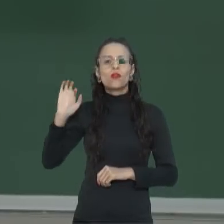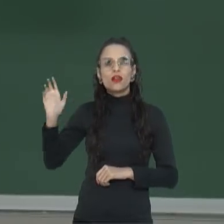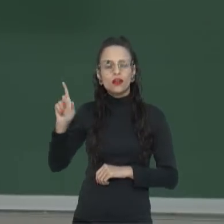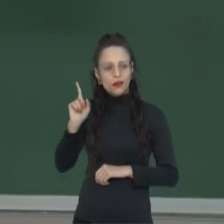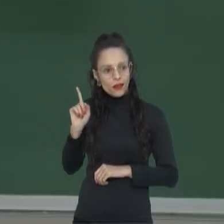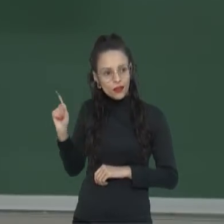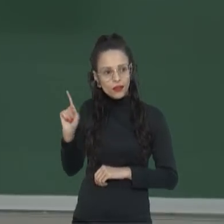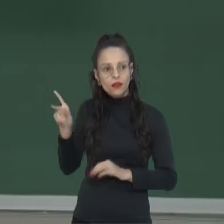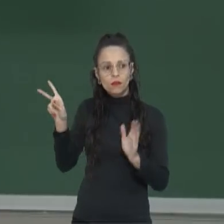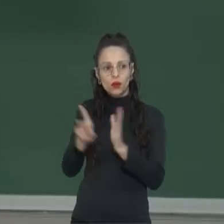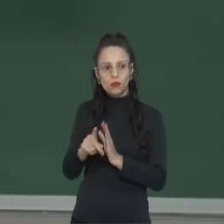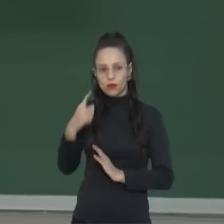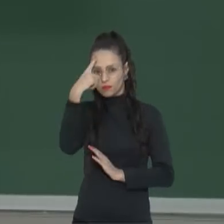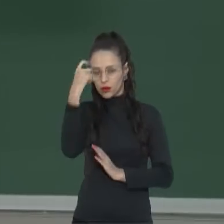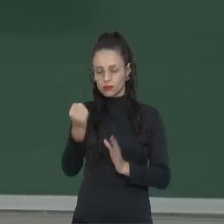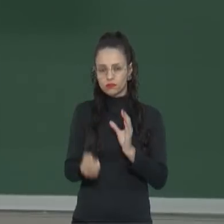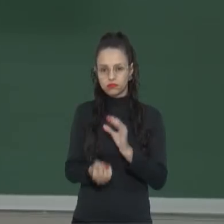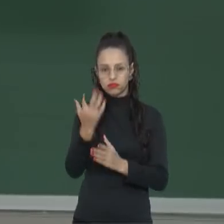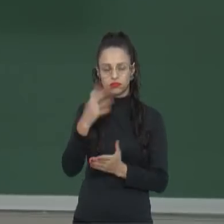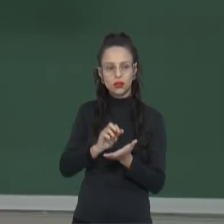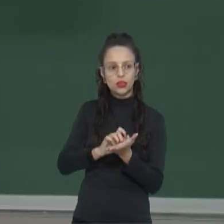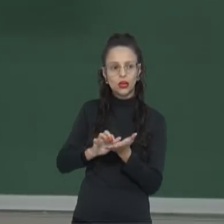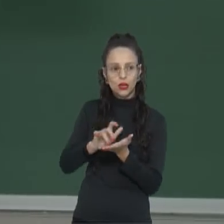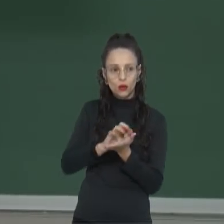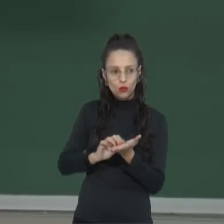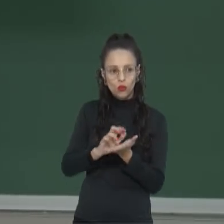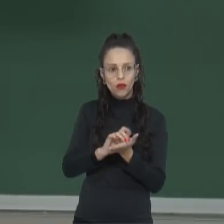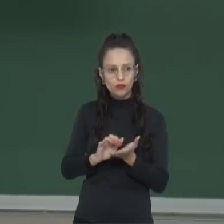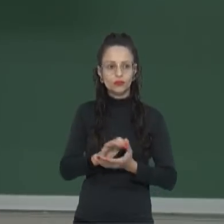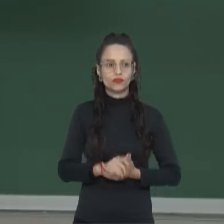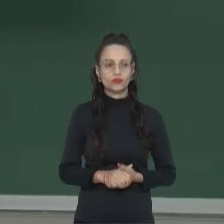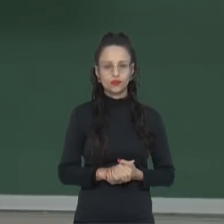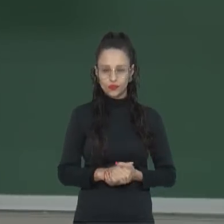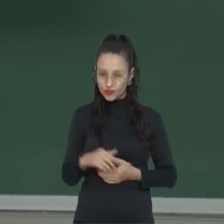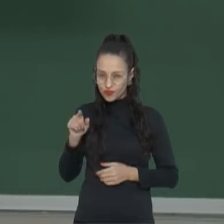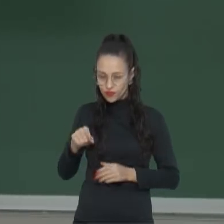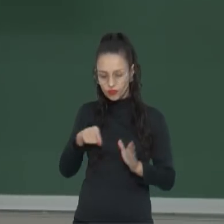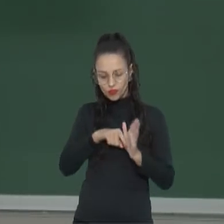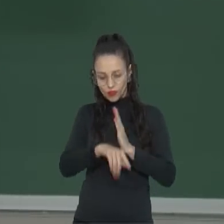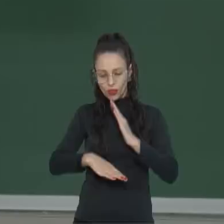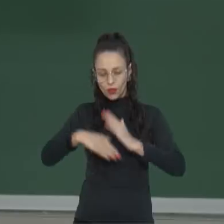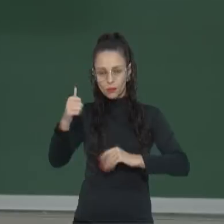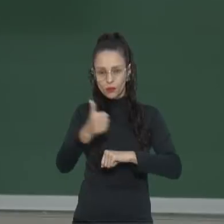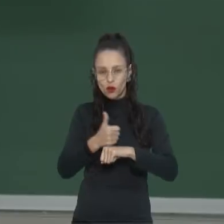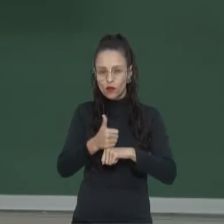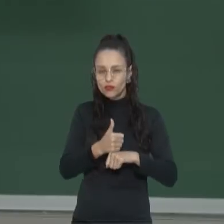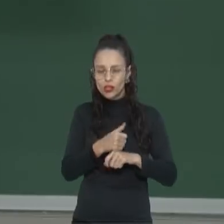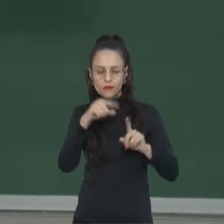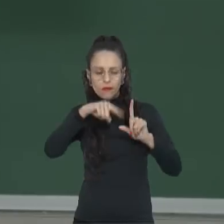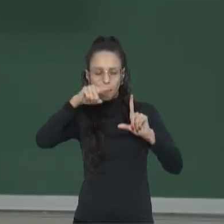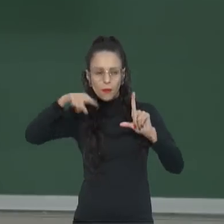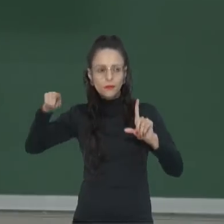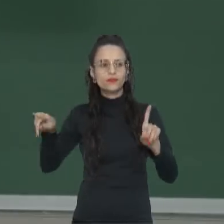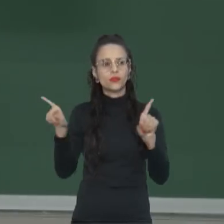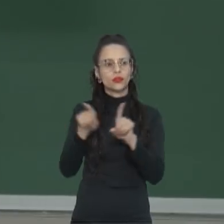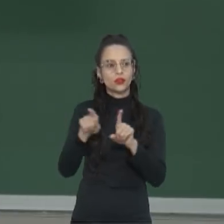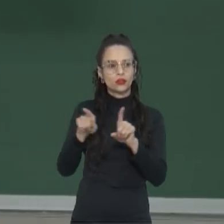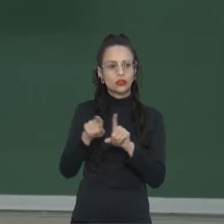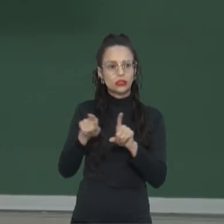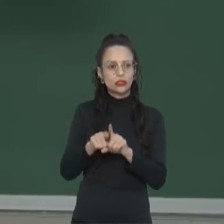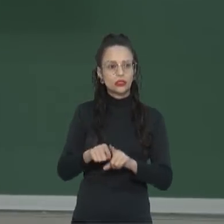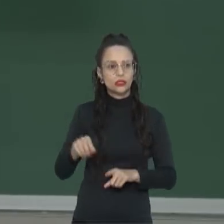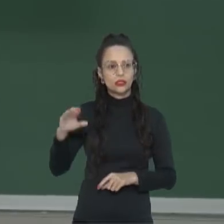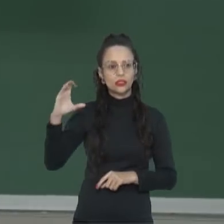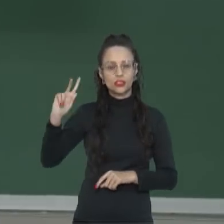essa história da calculadora. E interessante, né? Porque o trabalho deles era o quê? Censo e estatísticas inca. E havia os Iaxaqui, sabe? Mas quem